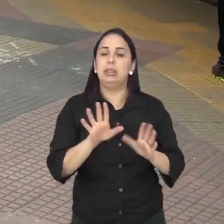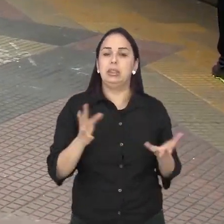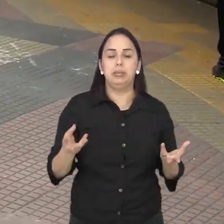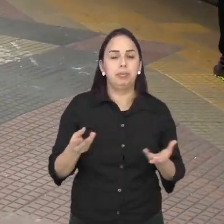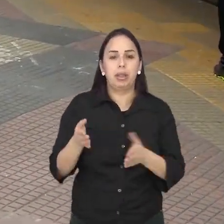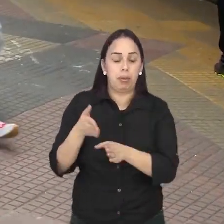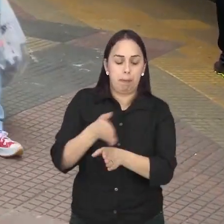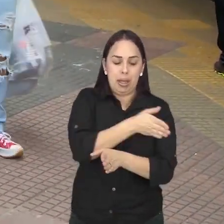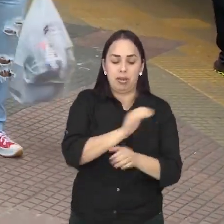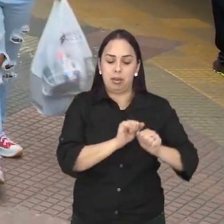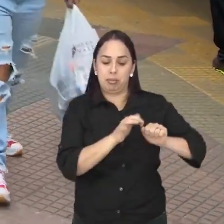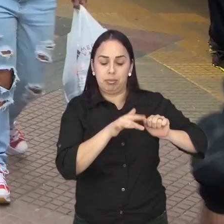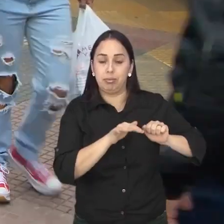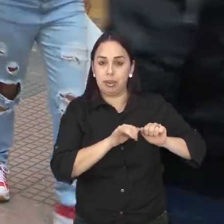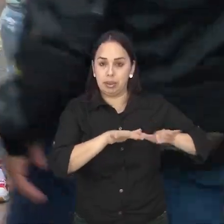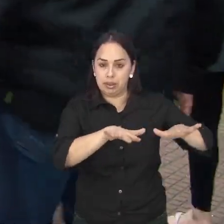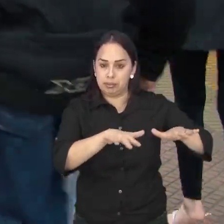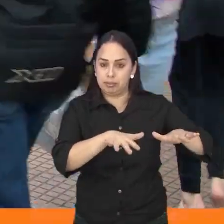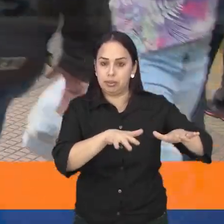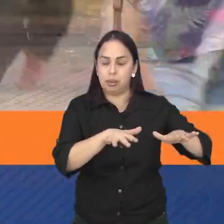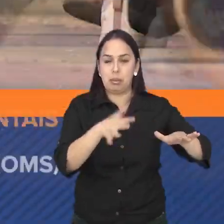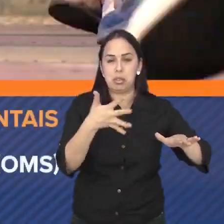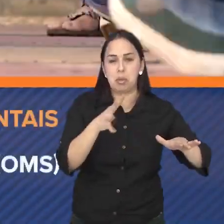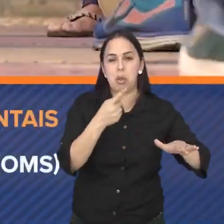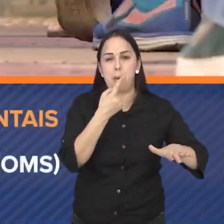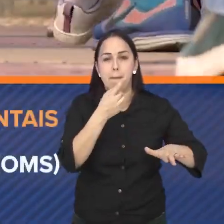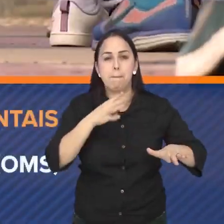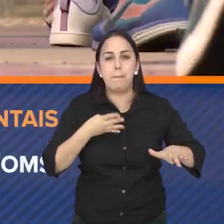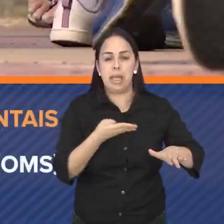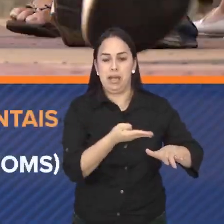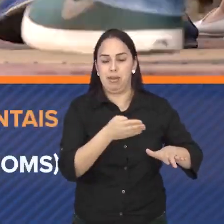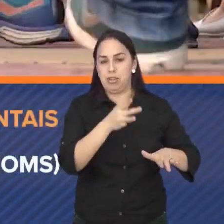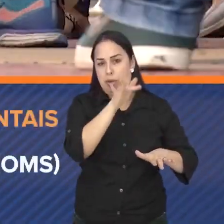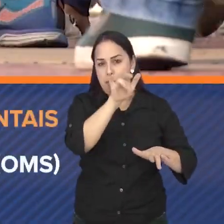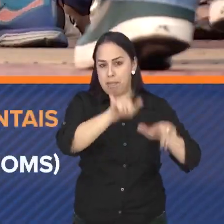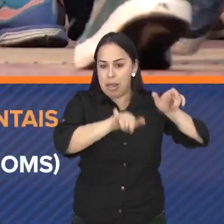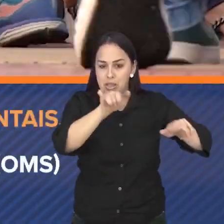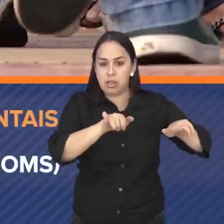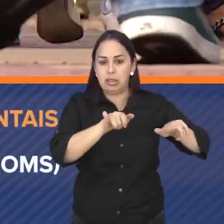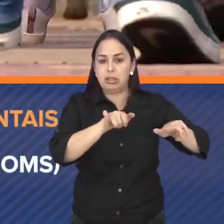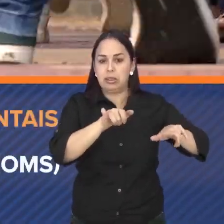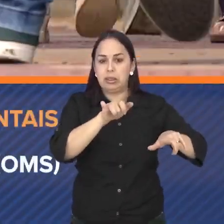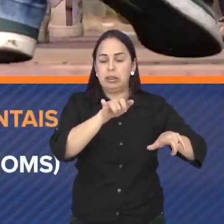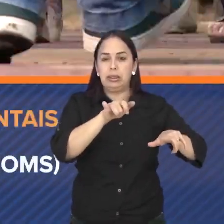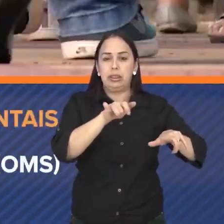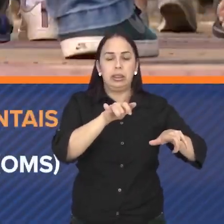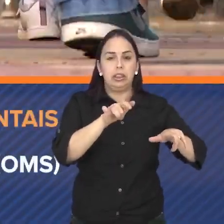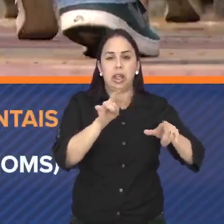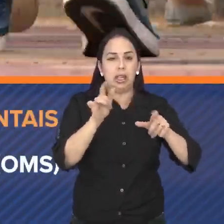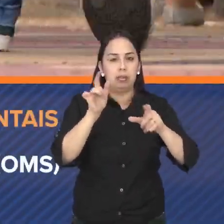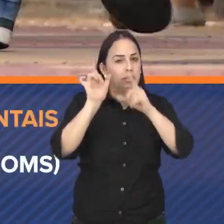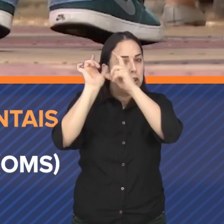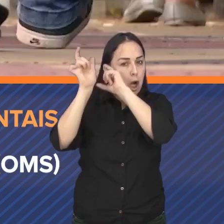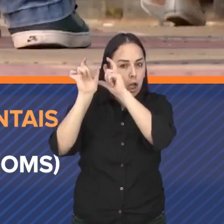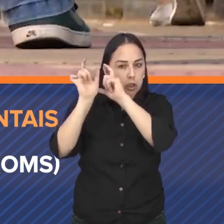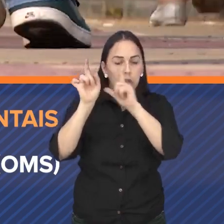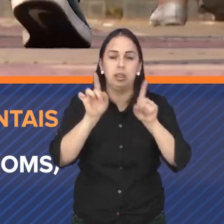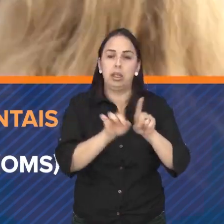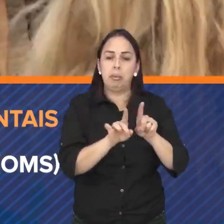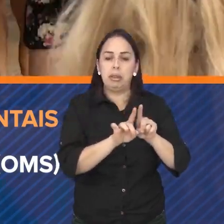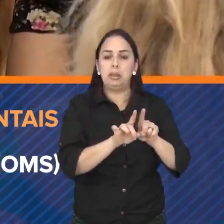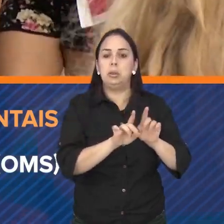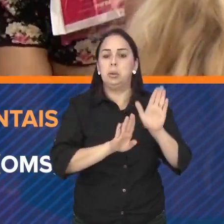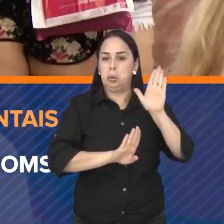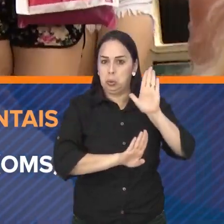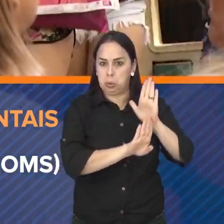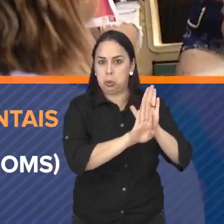Saúde, antes mesmo da pandemia da Covid-19, quase 1 bilhão de pessoas viviam com transtornos mentais. Um